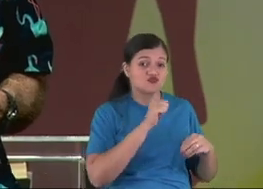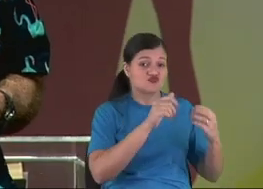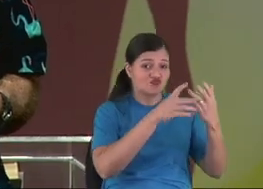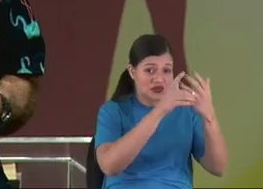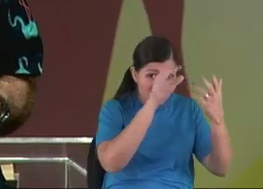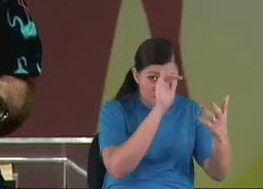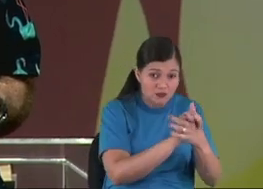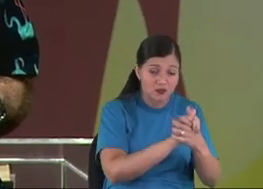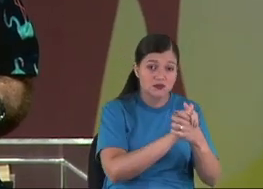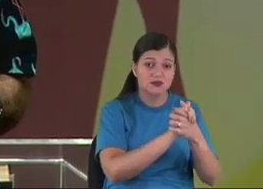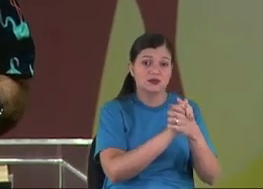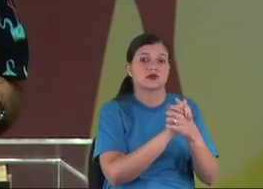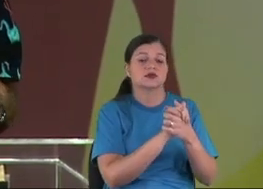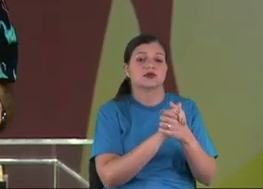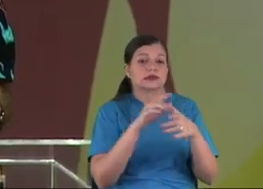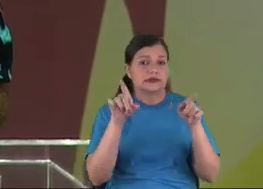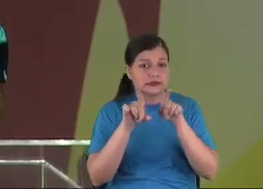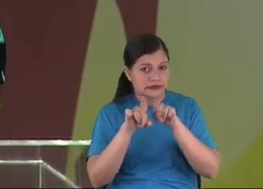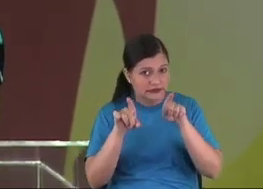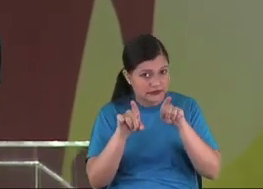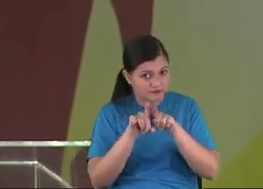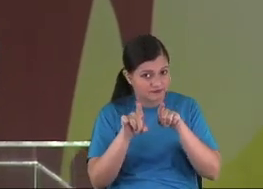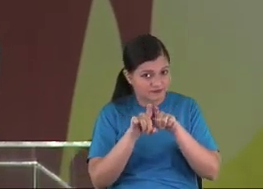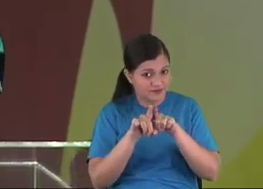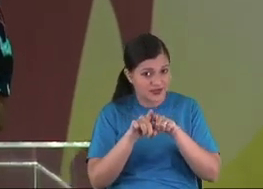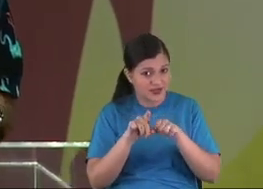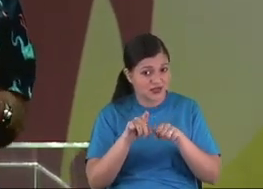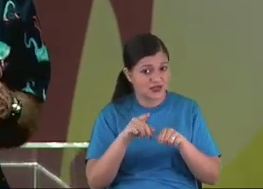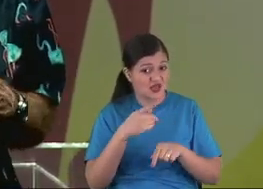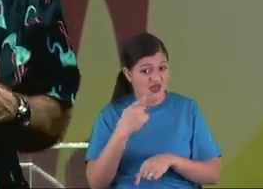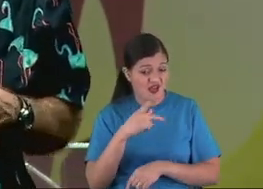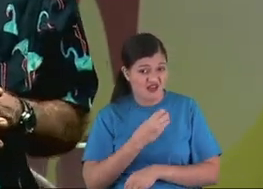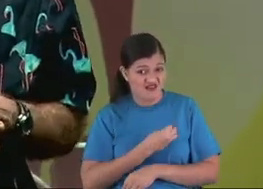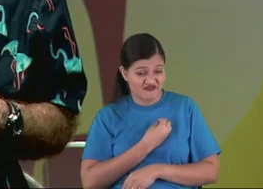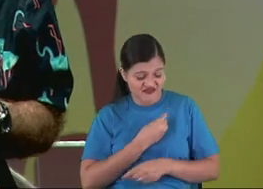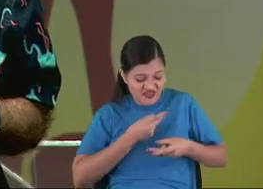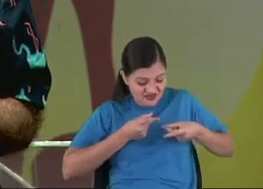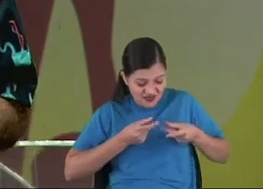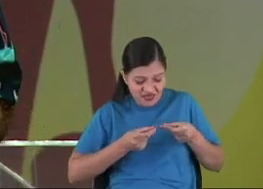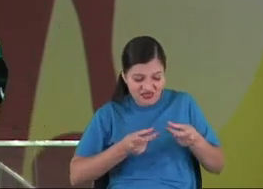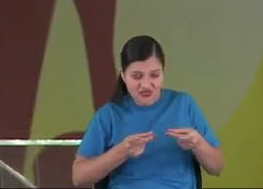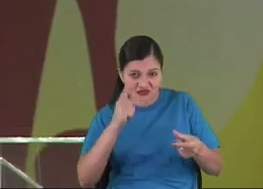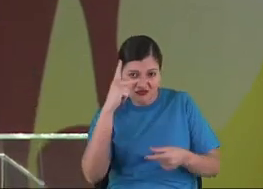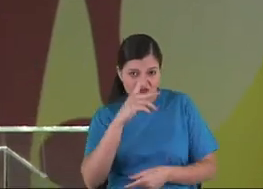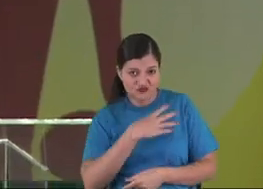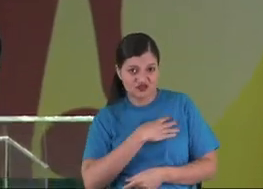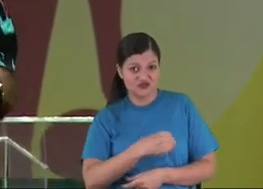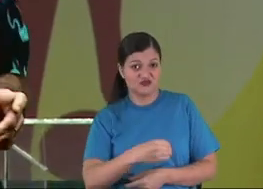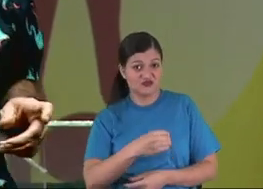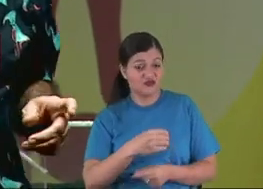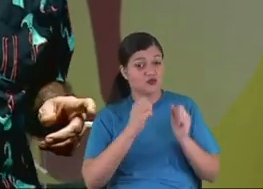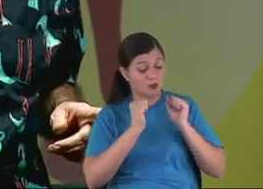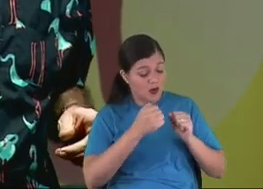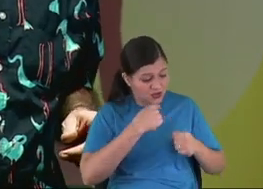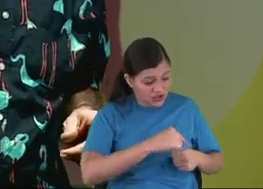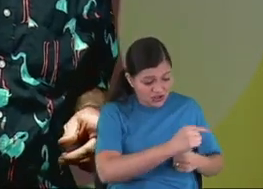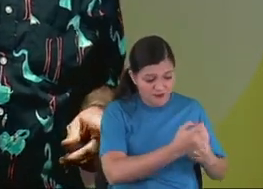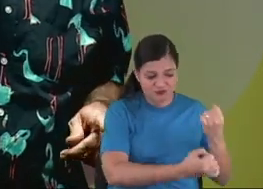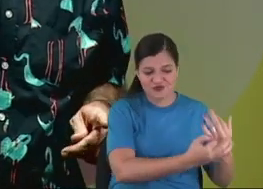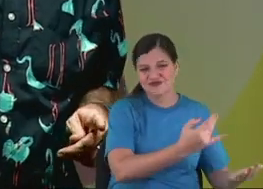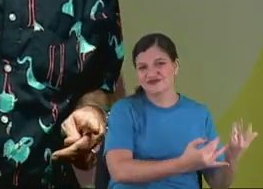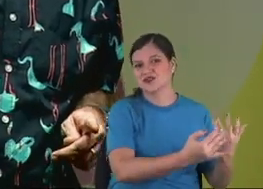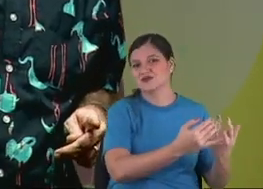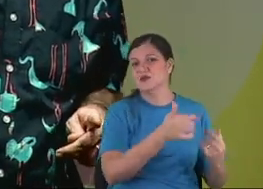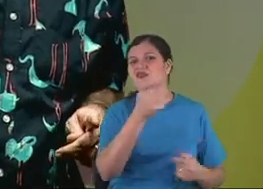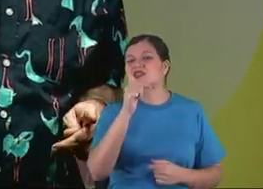você está arriscando a eternidade dos seus filhos. Não se esqueça disso. Não tem mulher